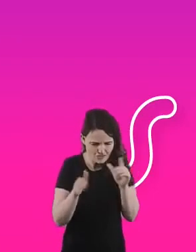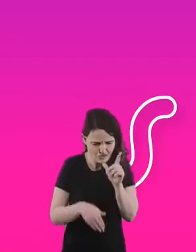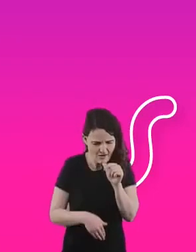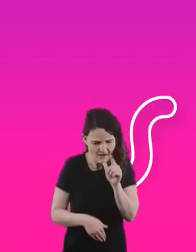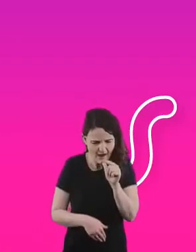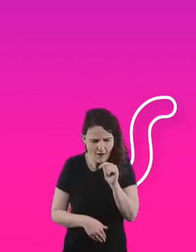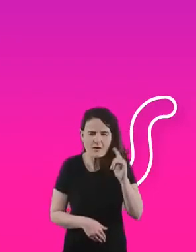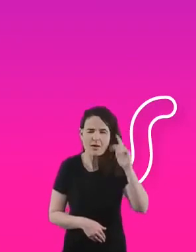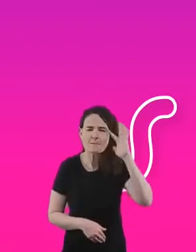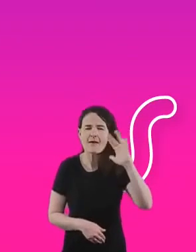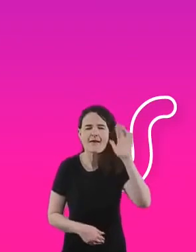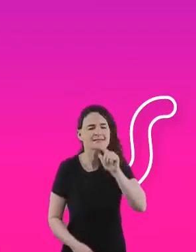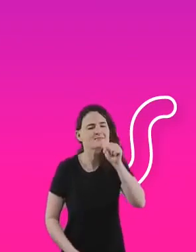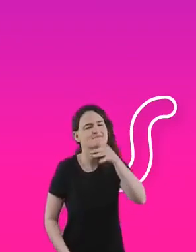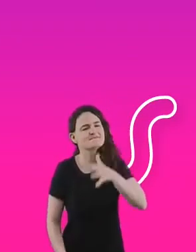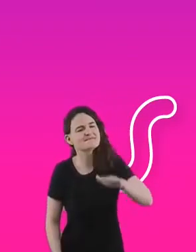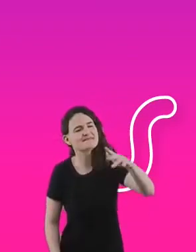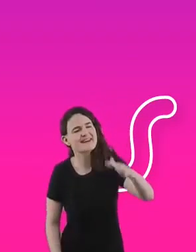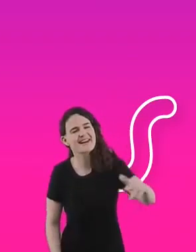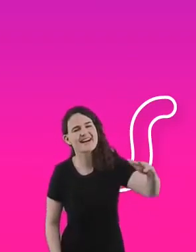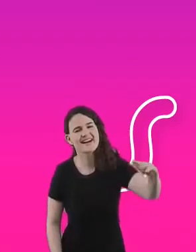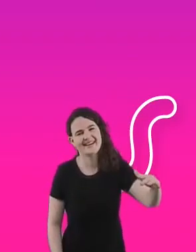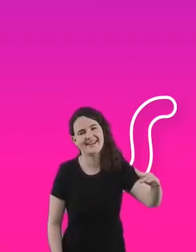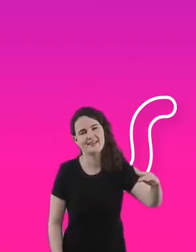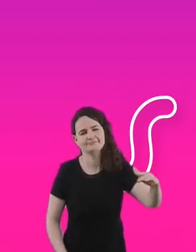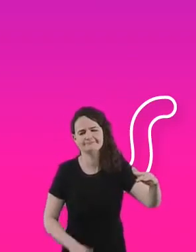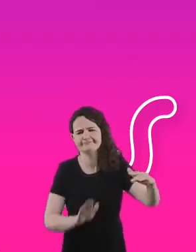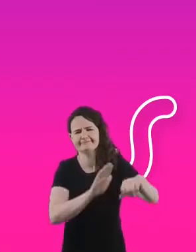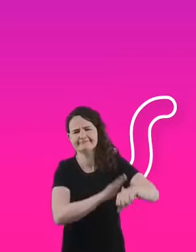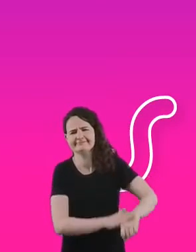perspectiva eurocêntrica de que esse é o único caminho,